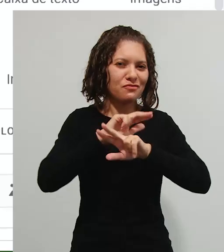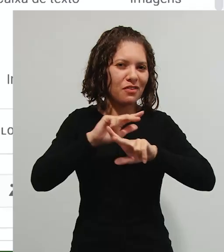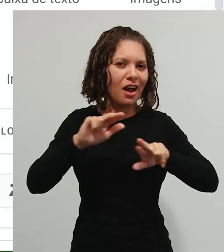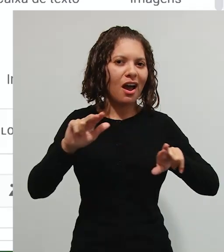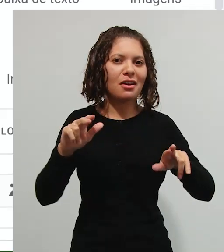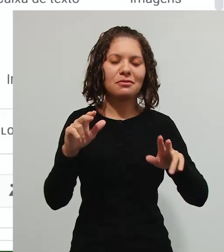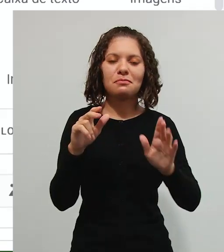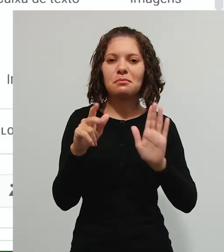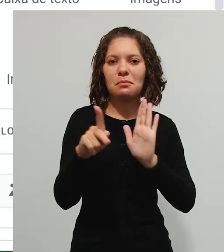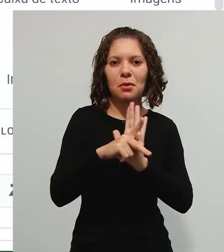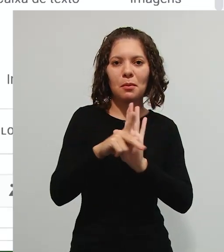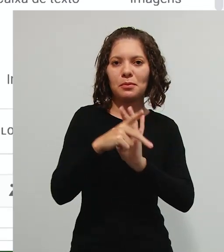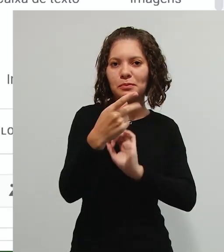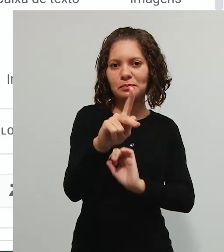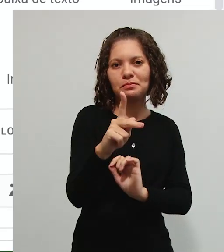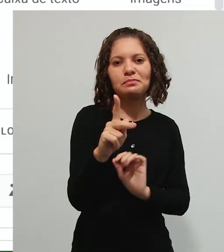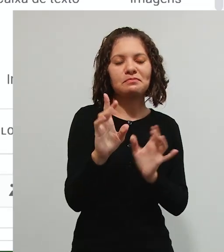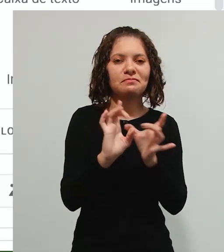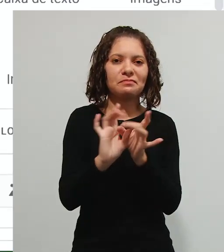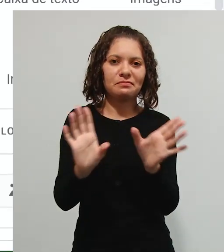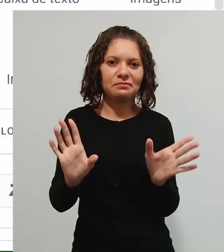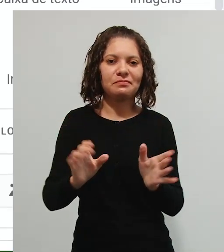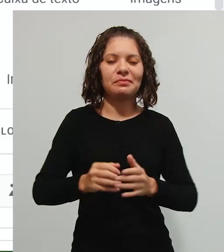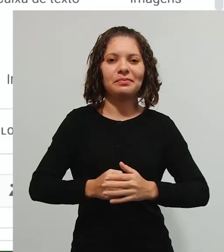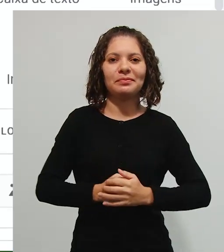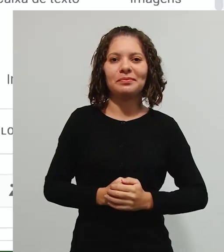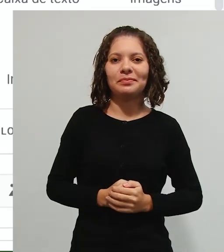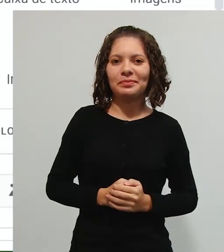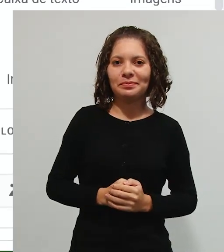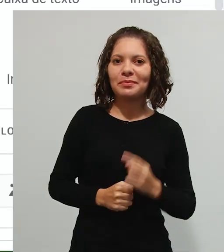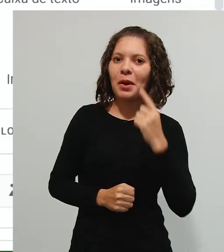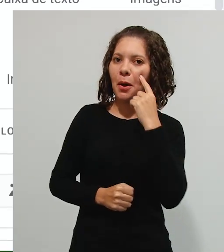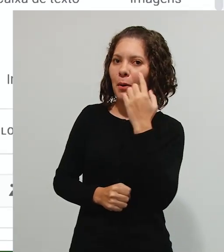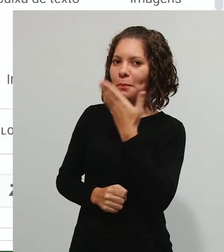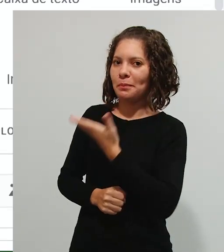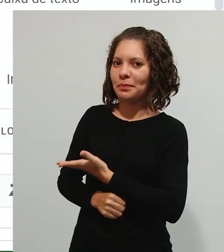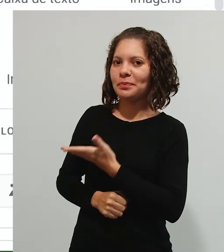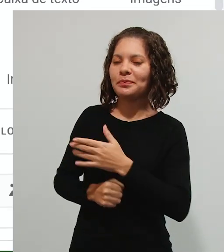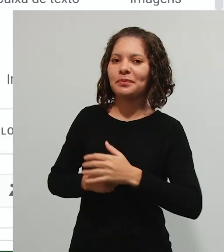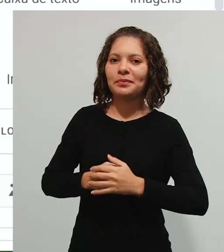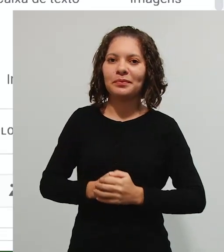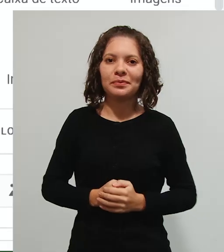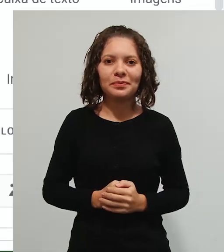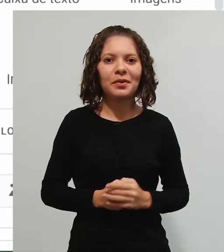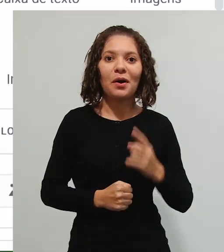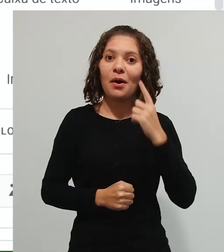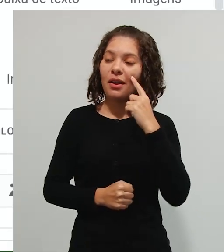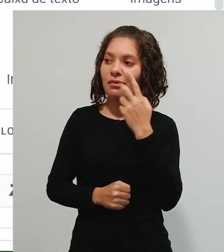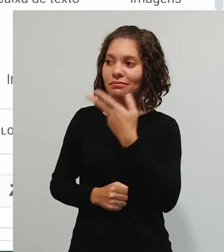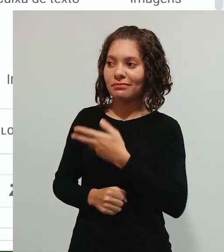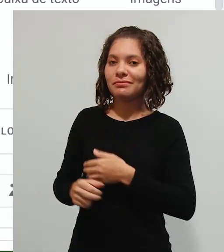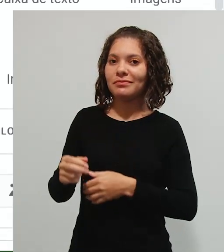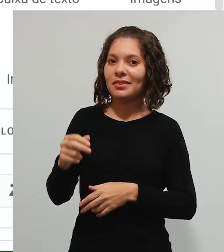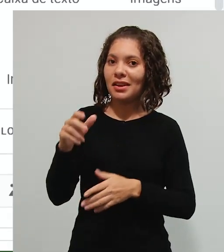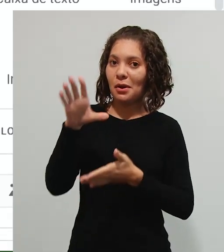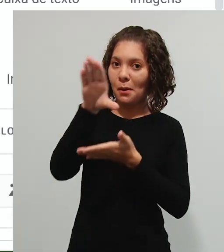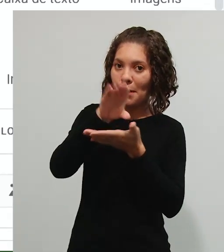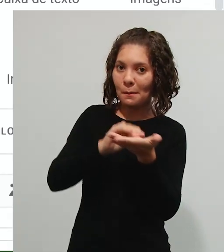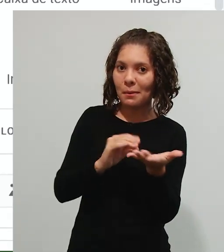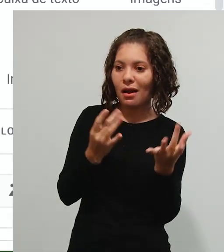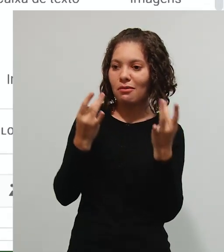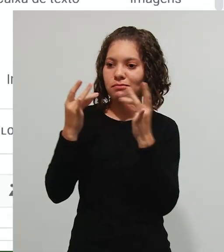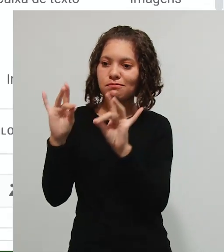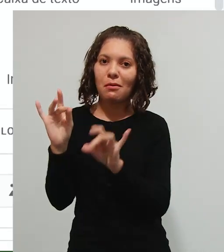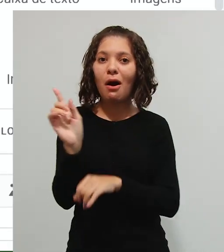blá. Olha, se aparecer um blá, blá, blá, eu vou ver, olha, né, que isso? É? Claro que